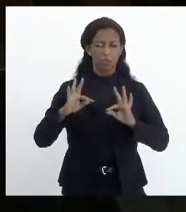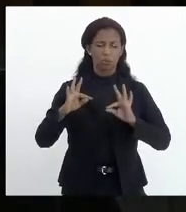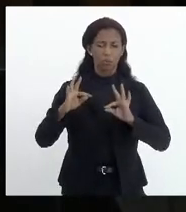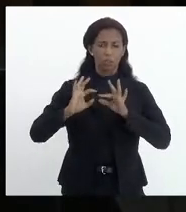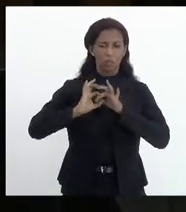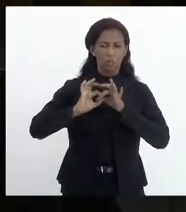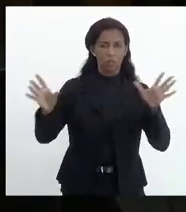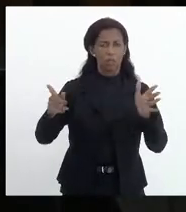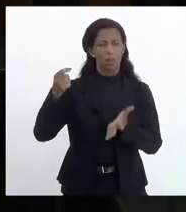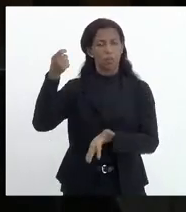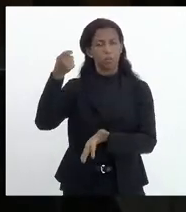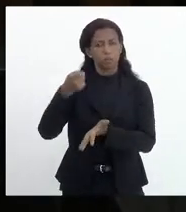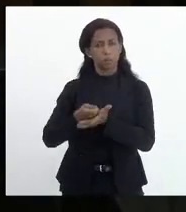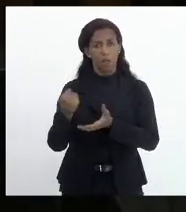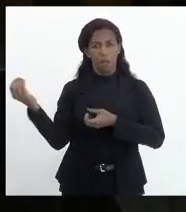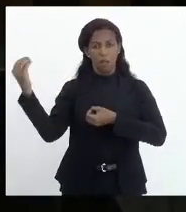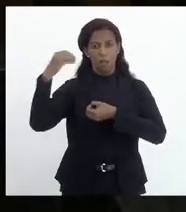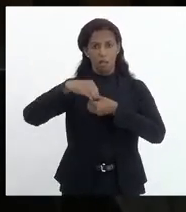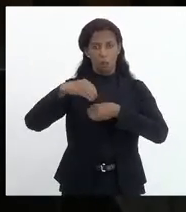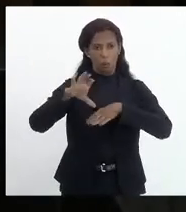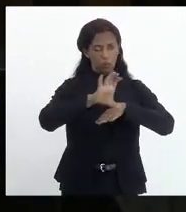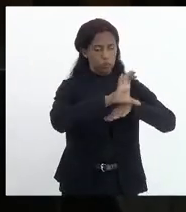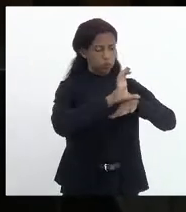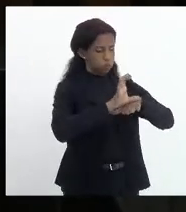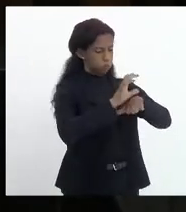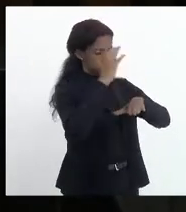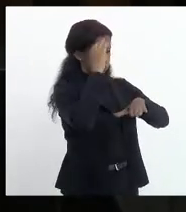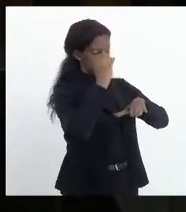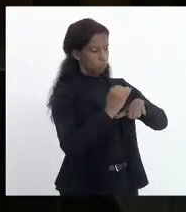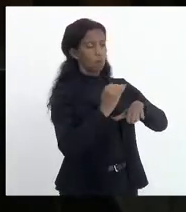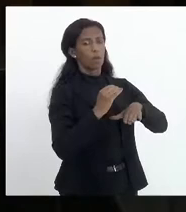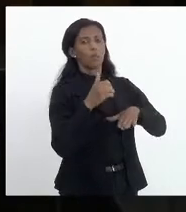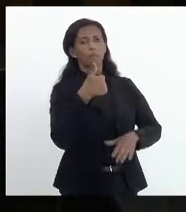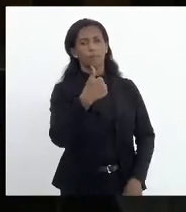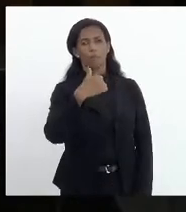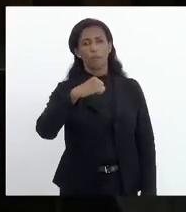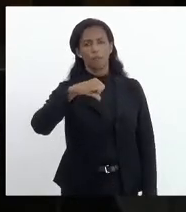inscritos na constituição federal de 1988